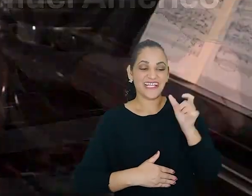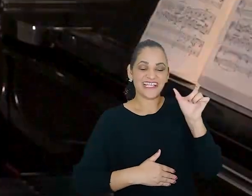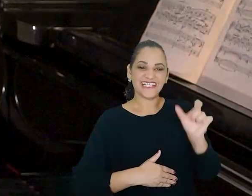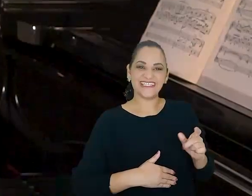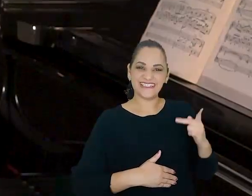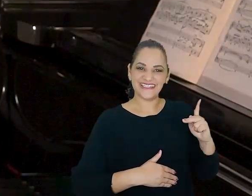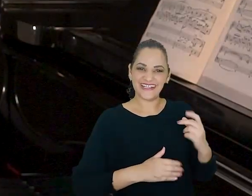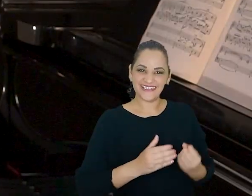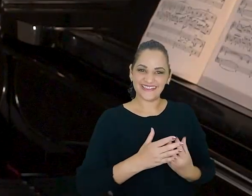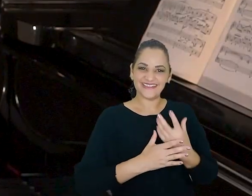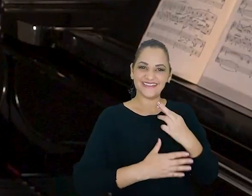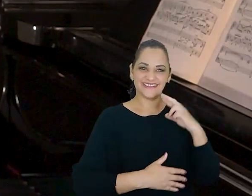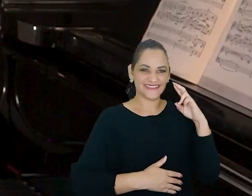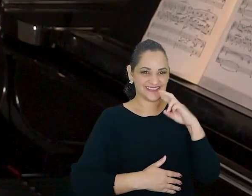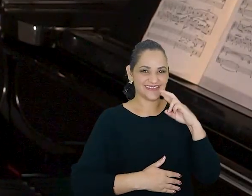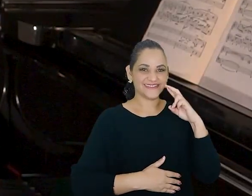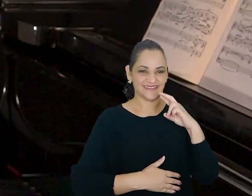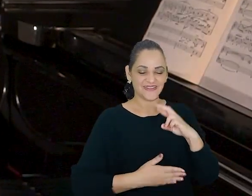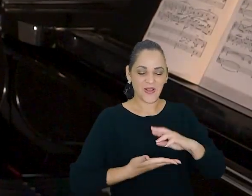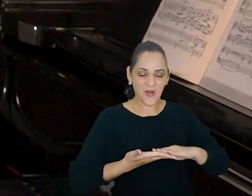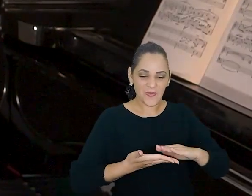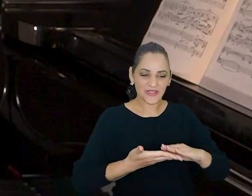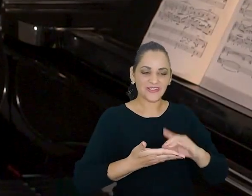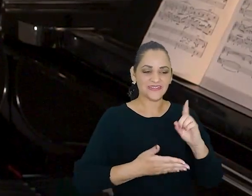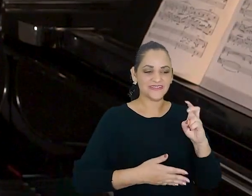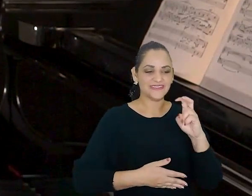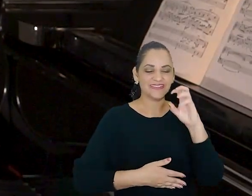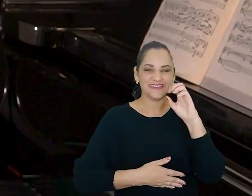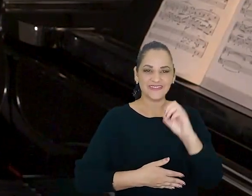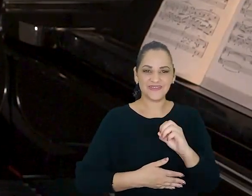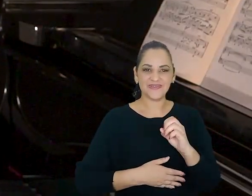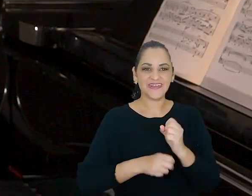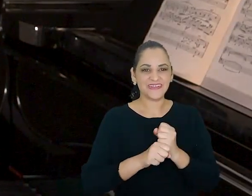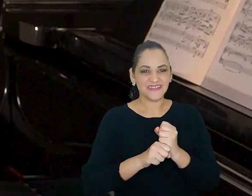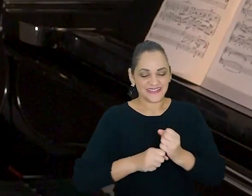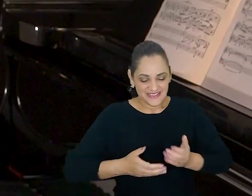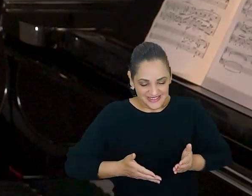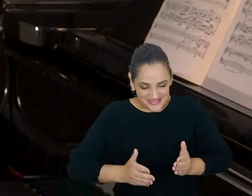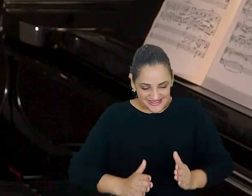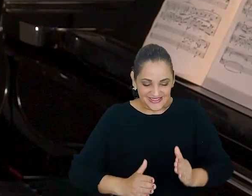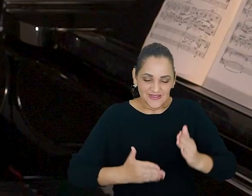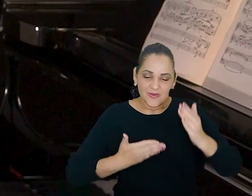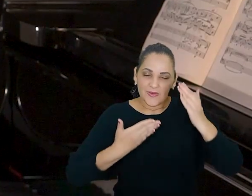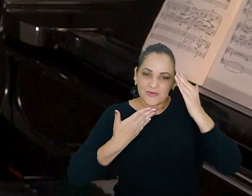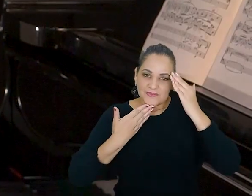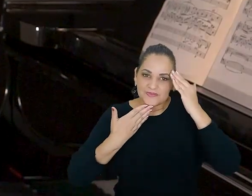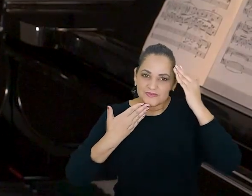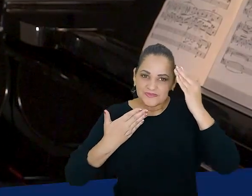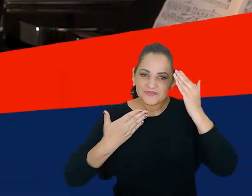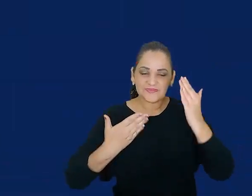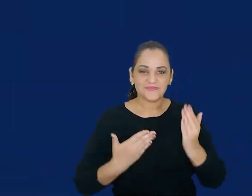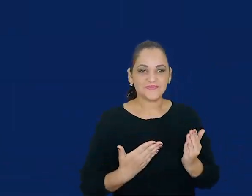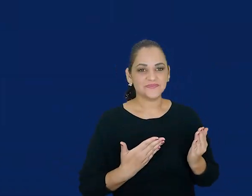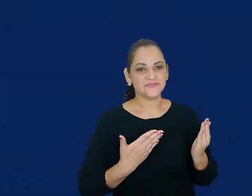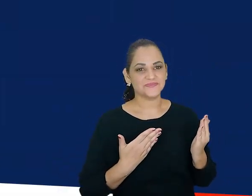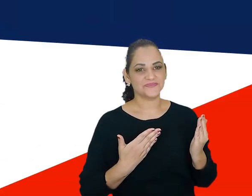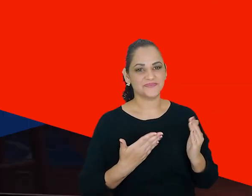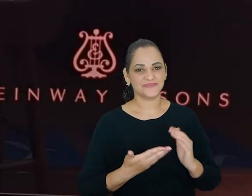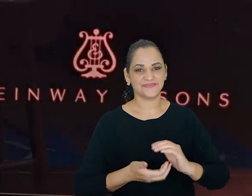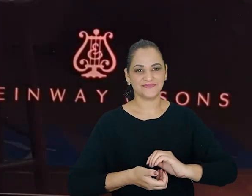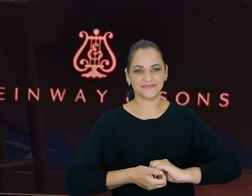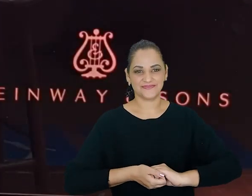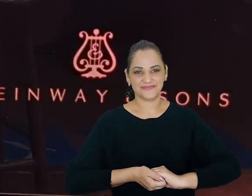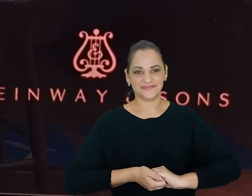de Rachmaninoff em homenagem aos seus 150 anos de nascimento. Obrigada.